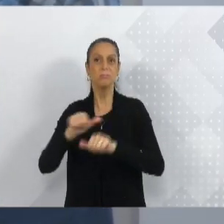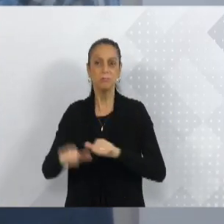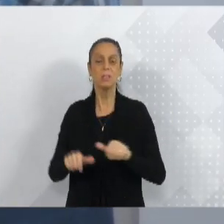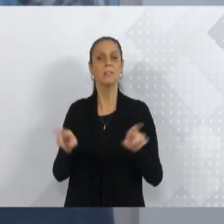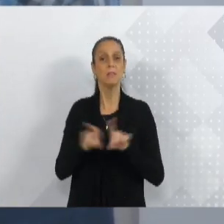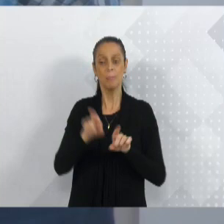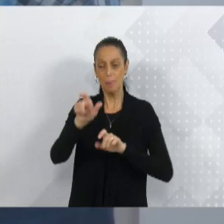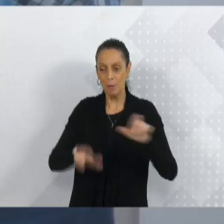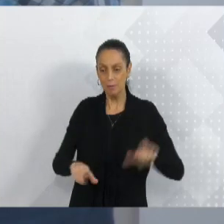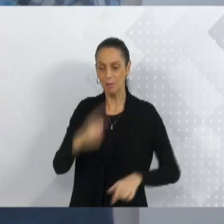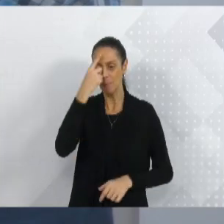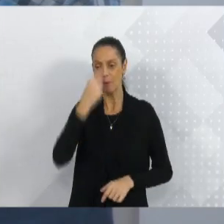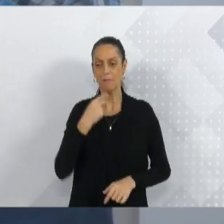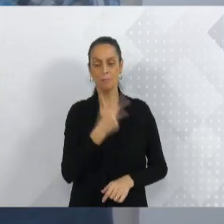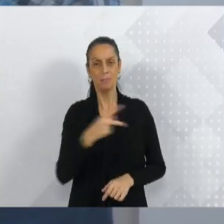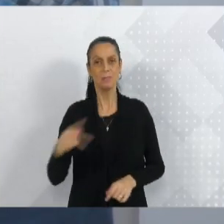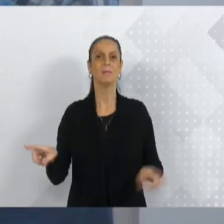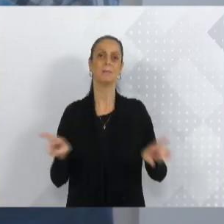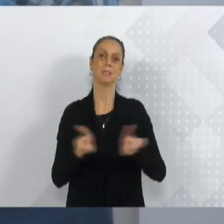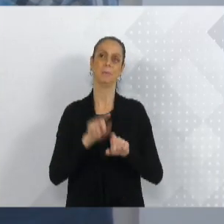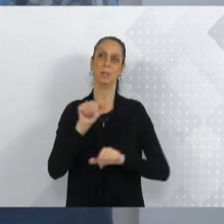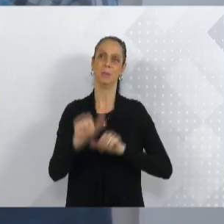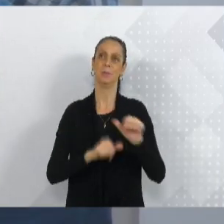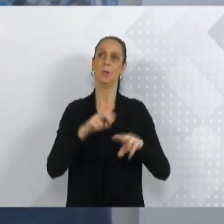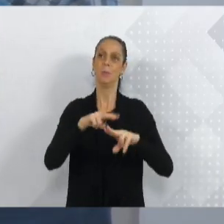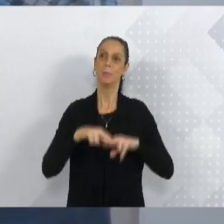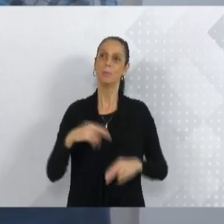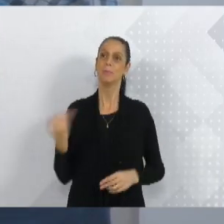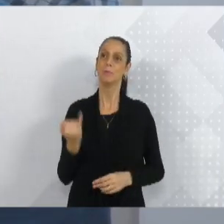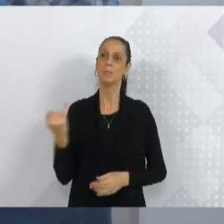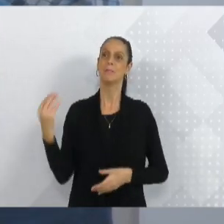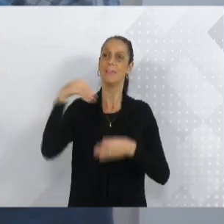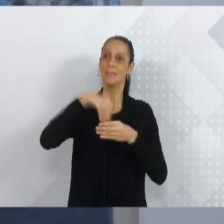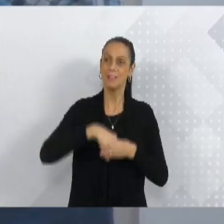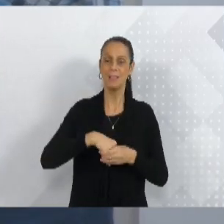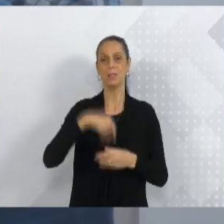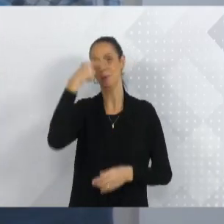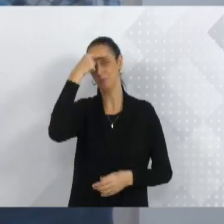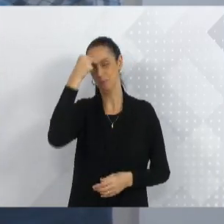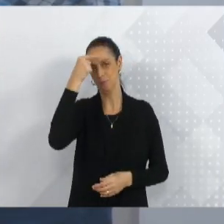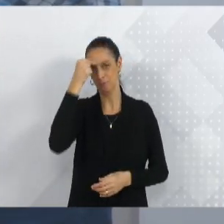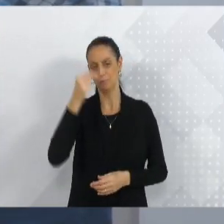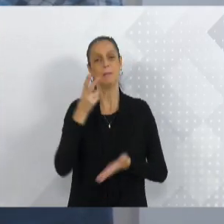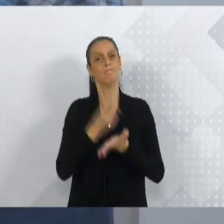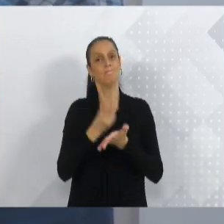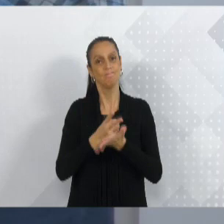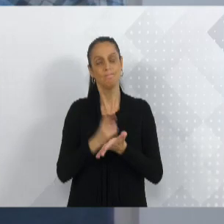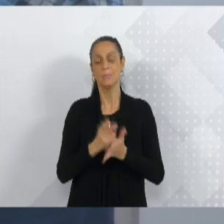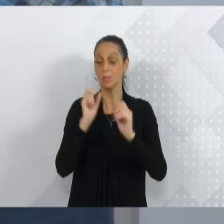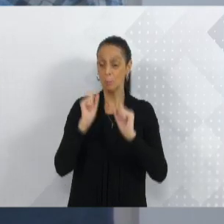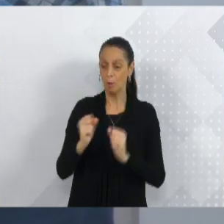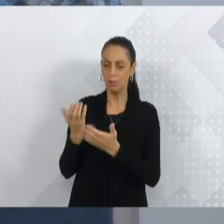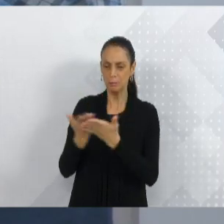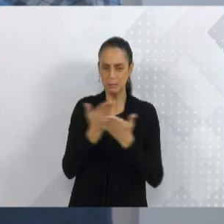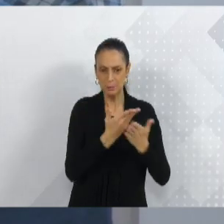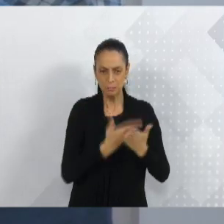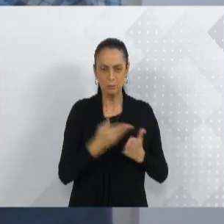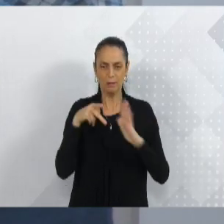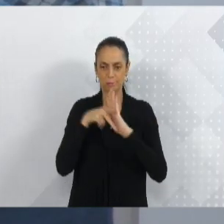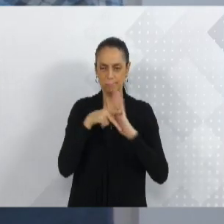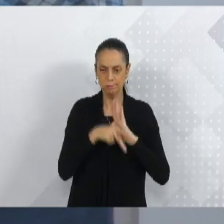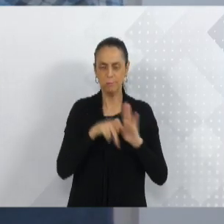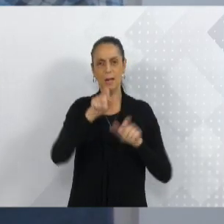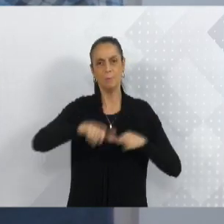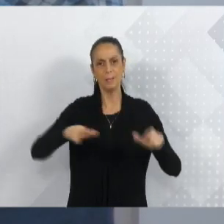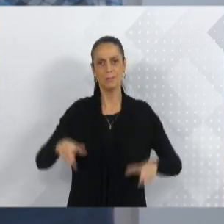mudando. Por isso é importante eles estarem dentro de uma universidade onde a gente, a todo tempo, a gente está estudando isso,